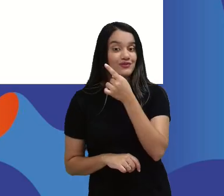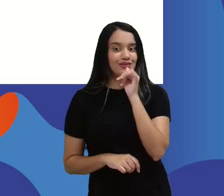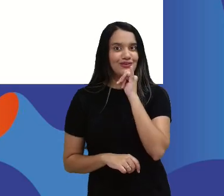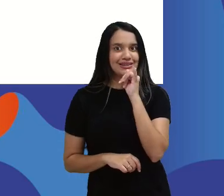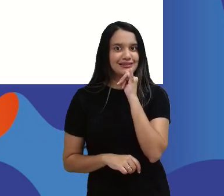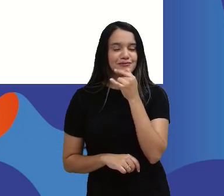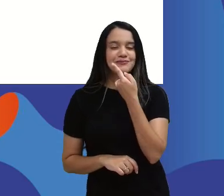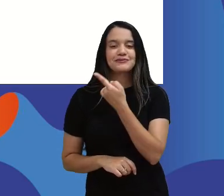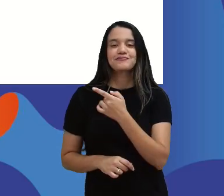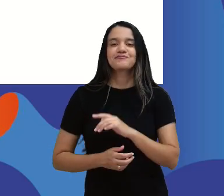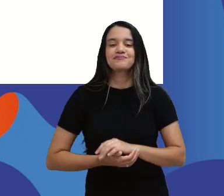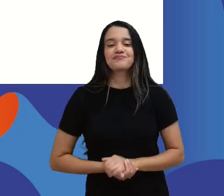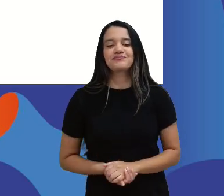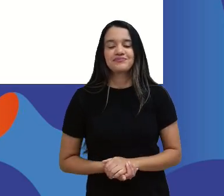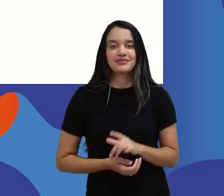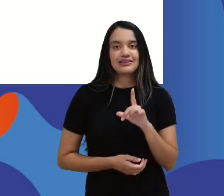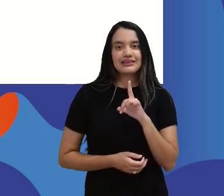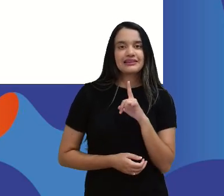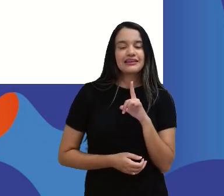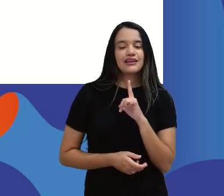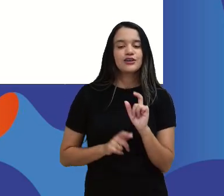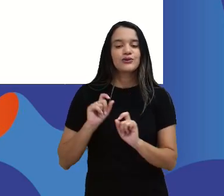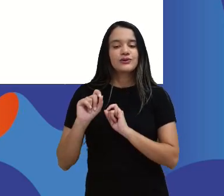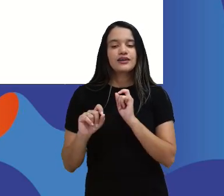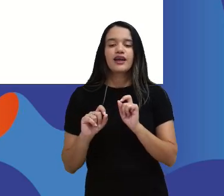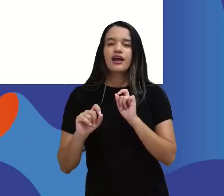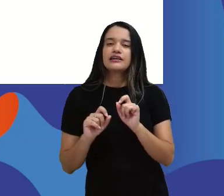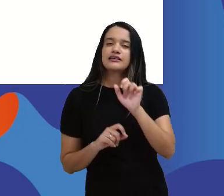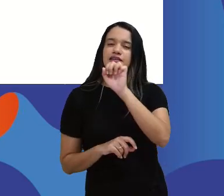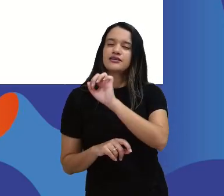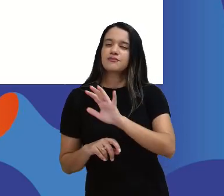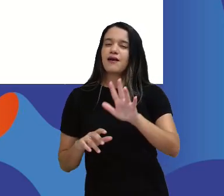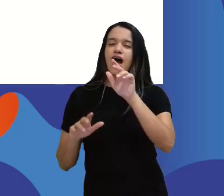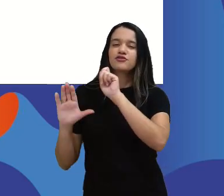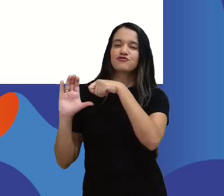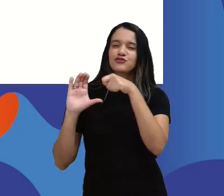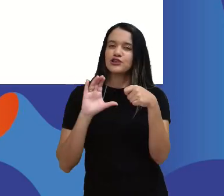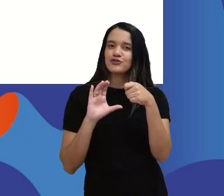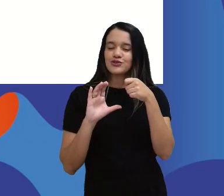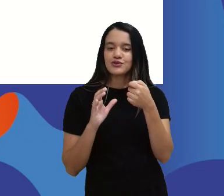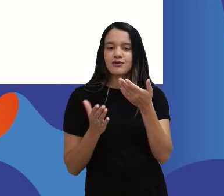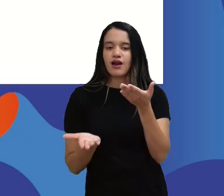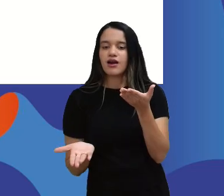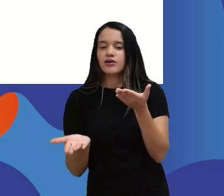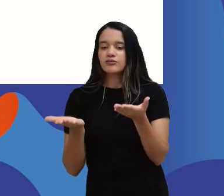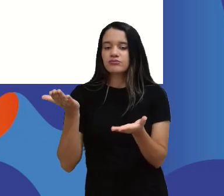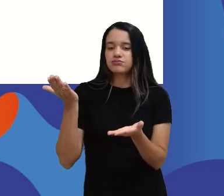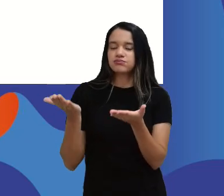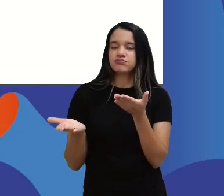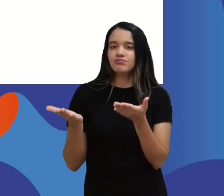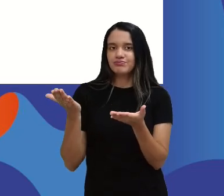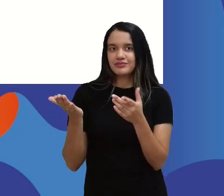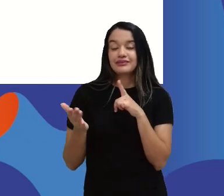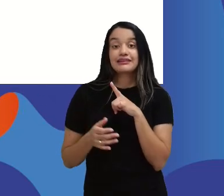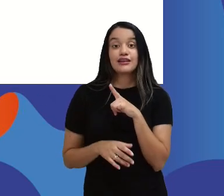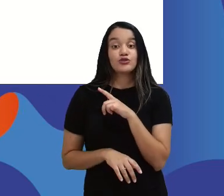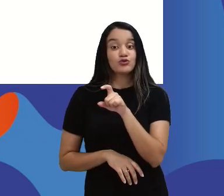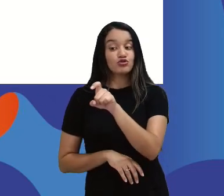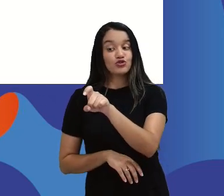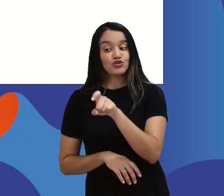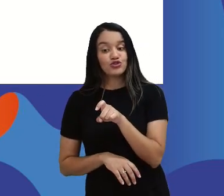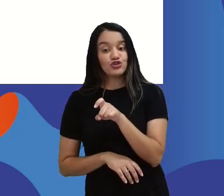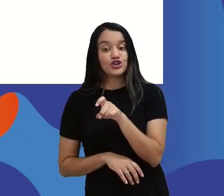aqui. Então veja, eu tenho aí essa ilustração dessa balança e observa que, no caso aí eu tenho